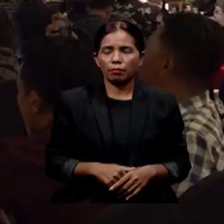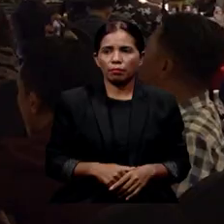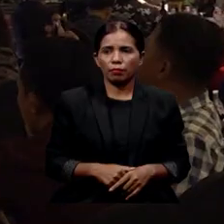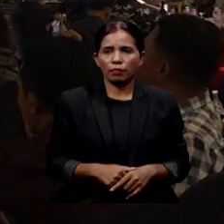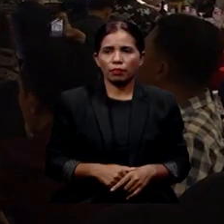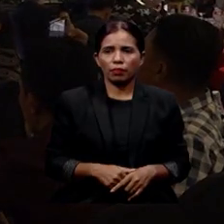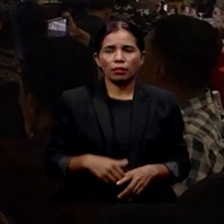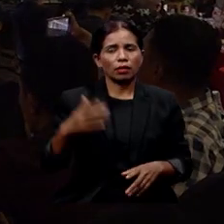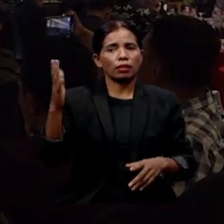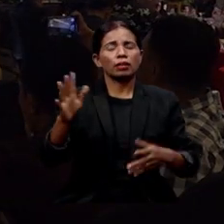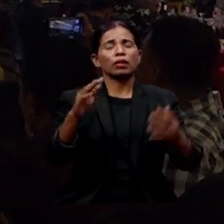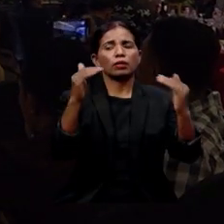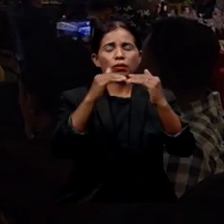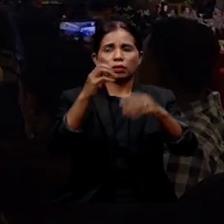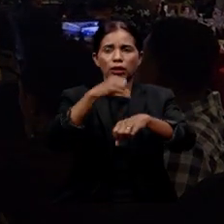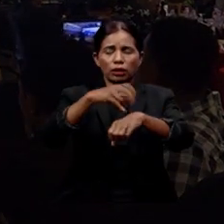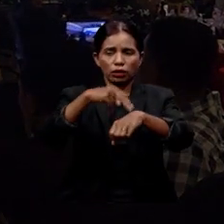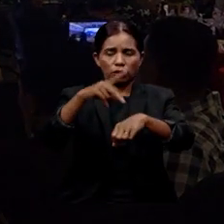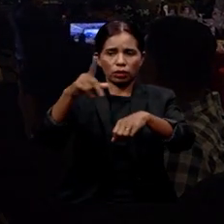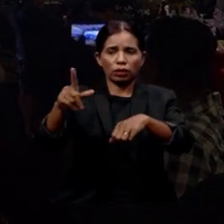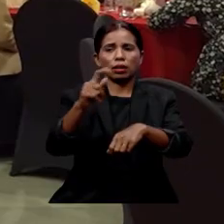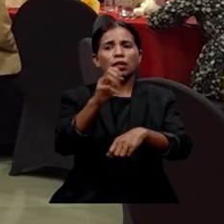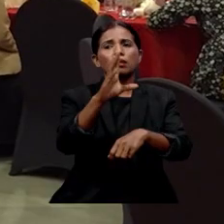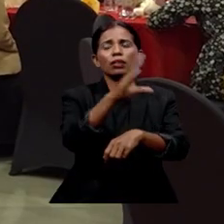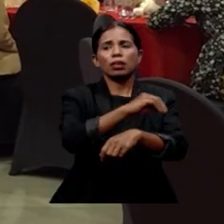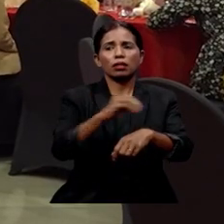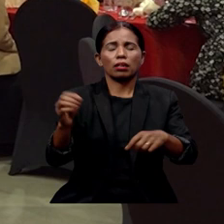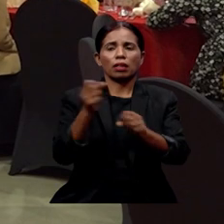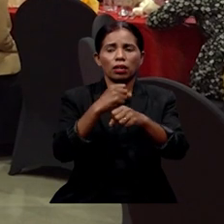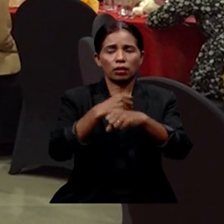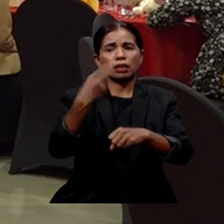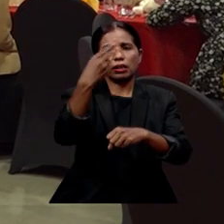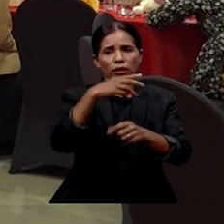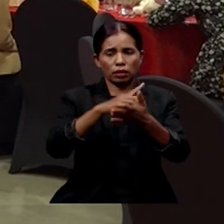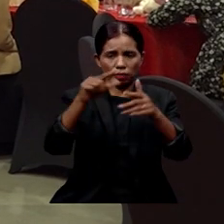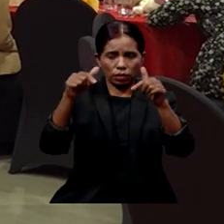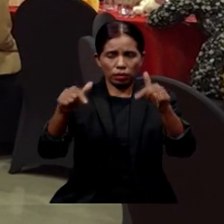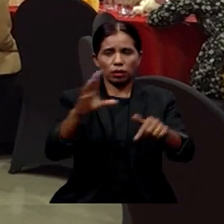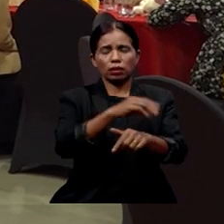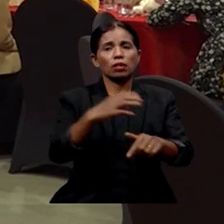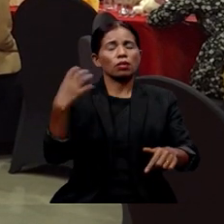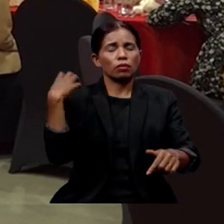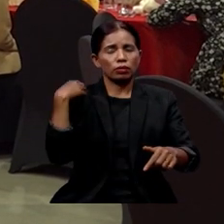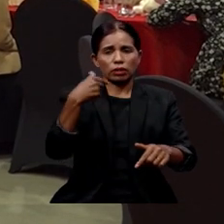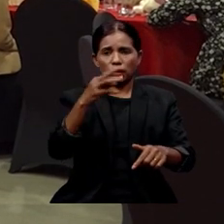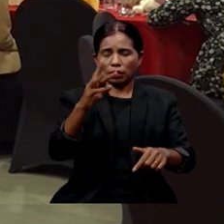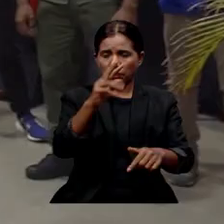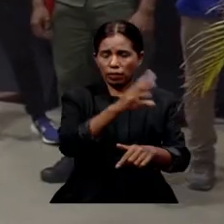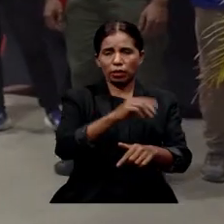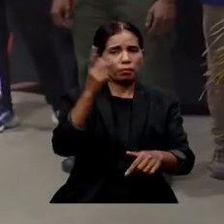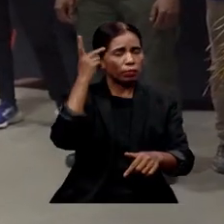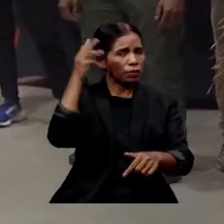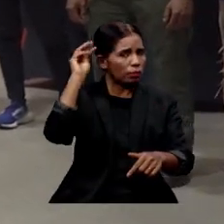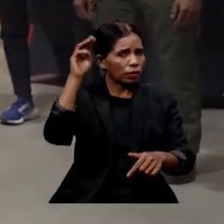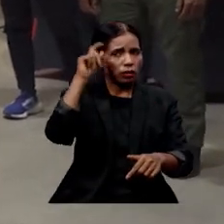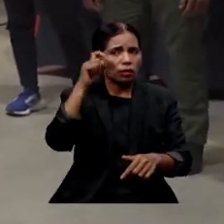E âmbito cimeira internacional anual Telkomsel Berauluk neve realiza a quinta semana né e a salão multiusos de Yemen, primeiro-ministro Kairala Sanana